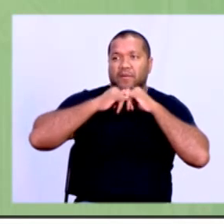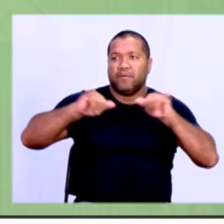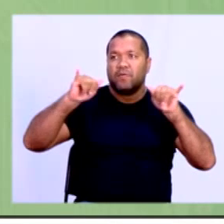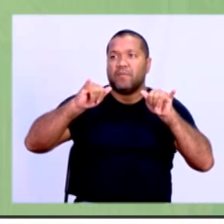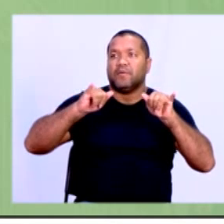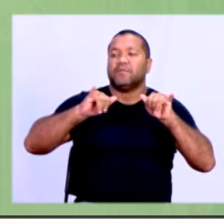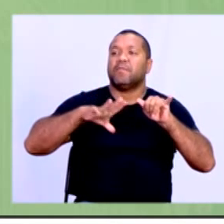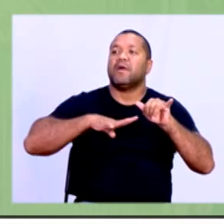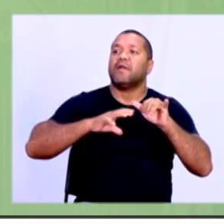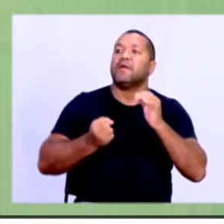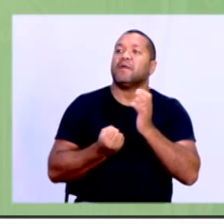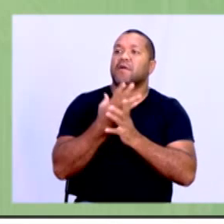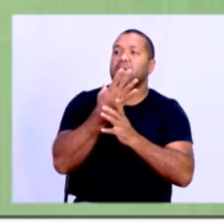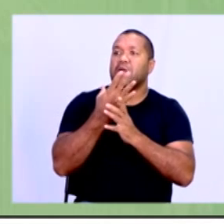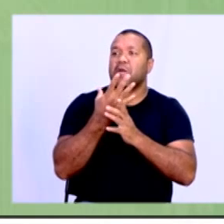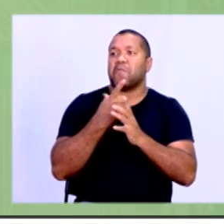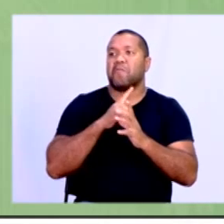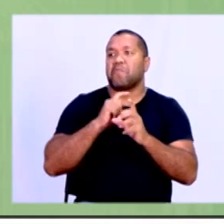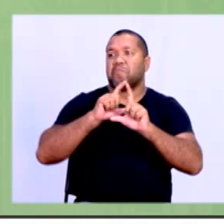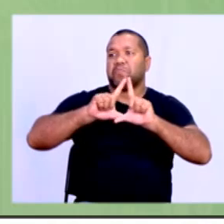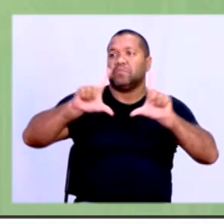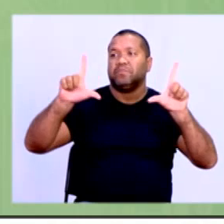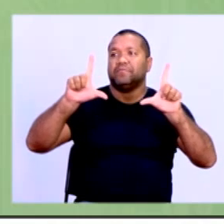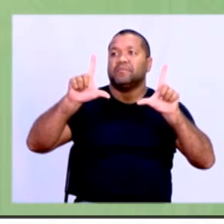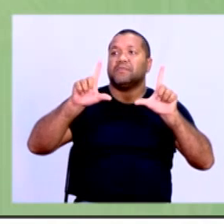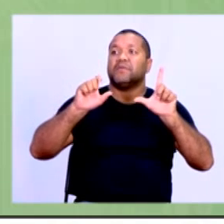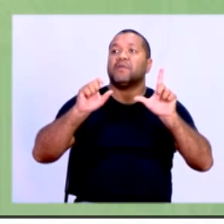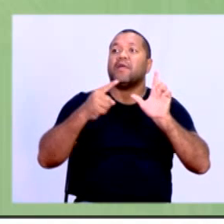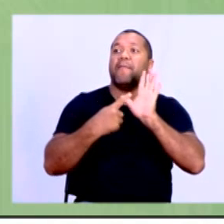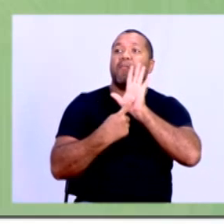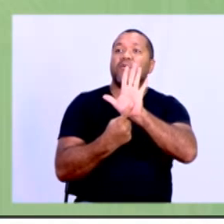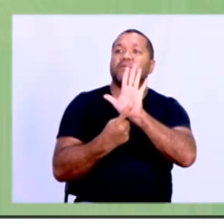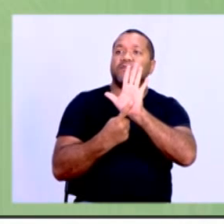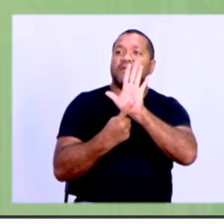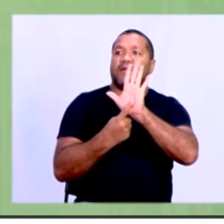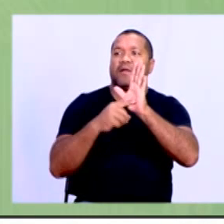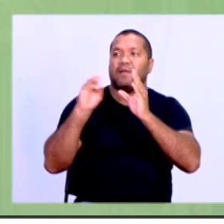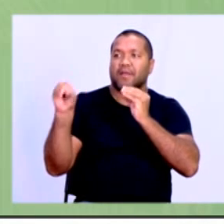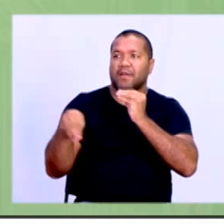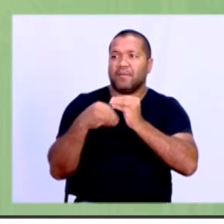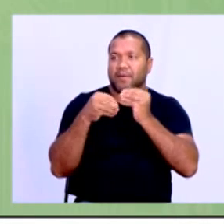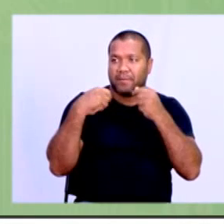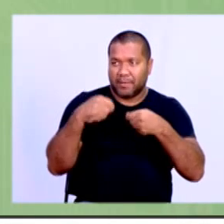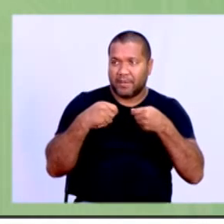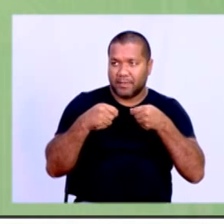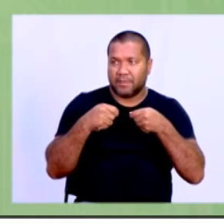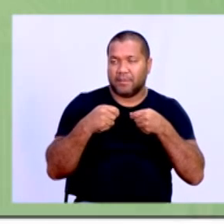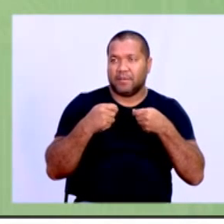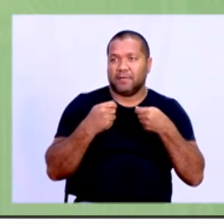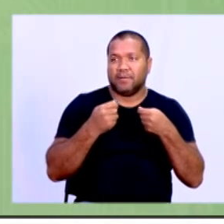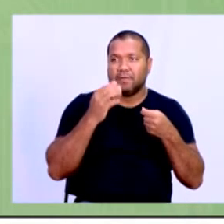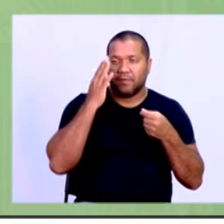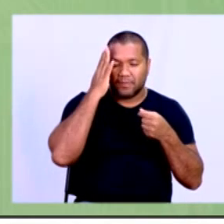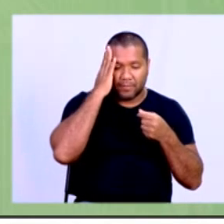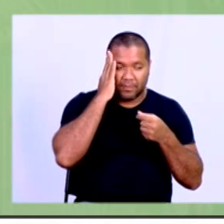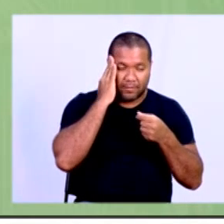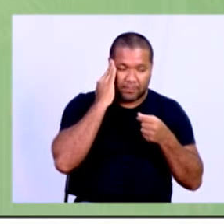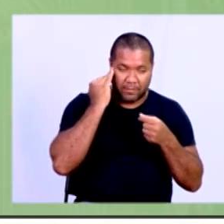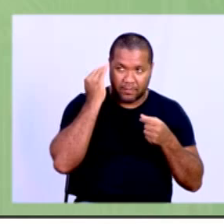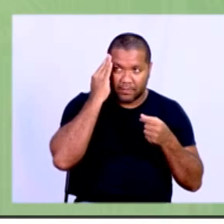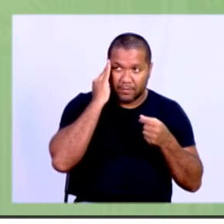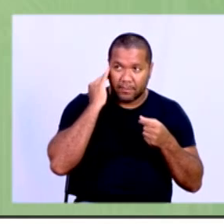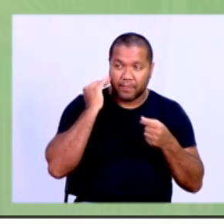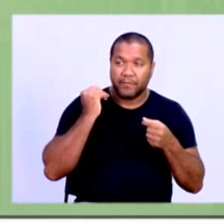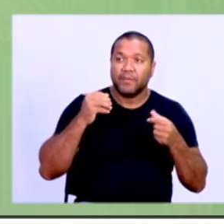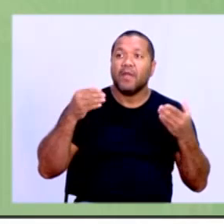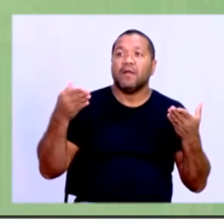qualquer interface de apresentação que a sua aplicação possa necessitar. Então, na verdade, O